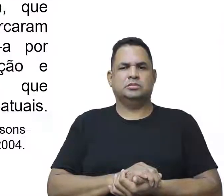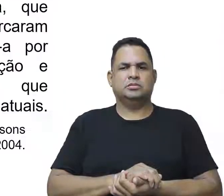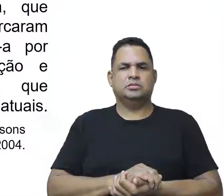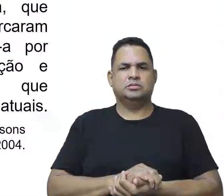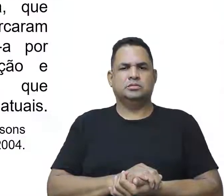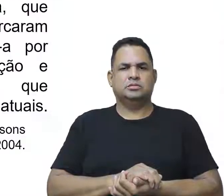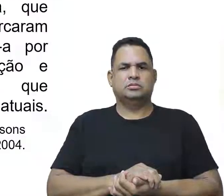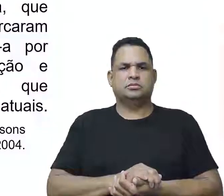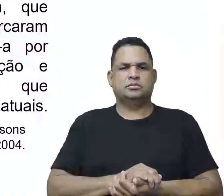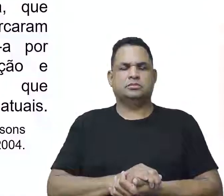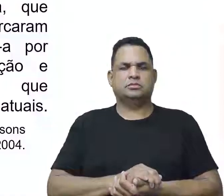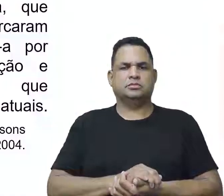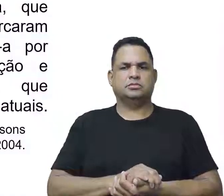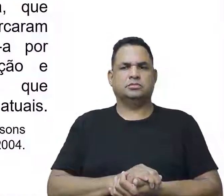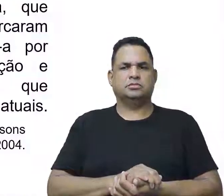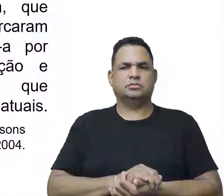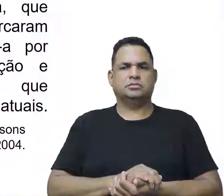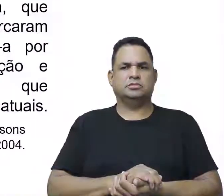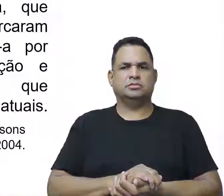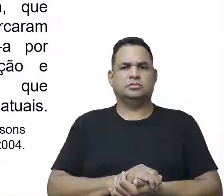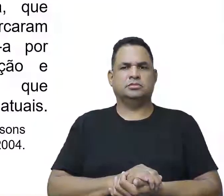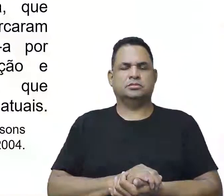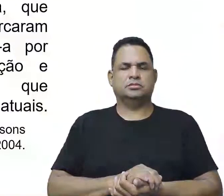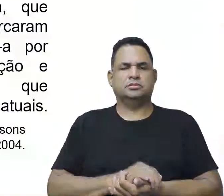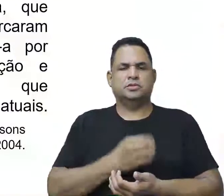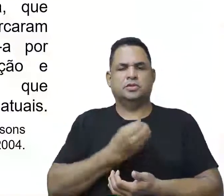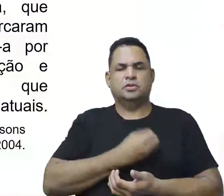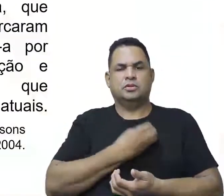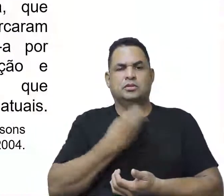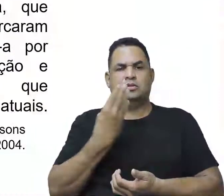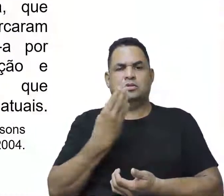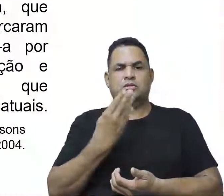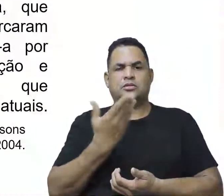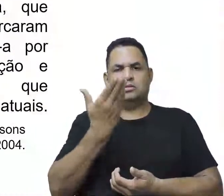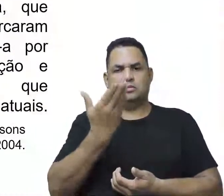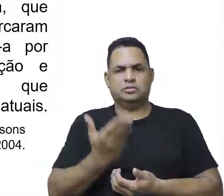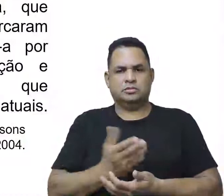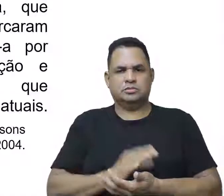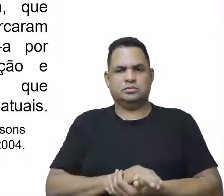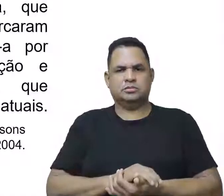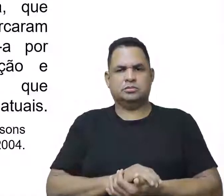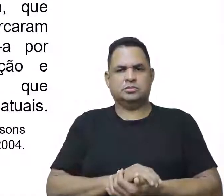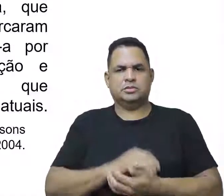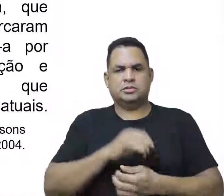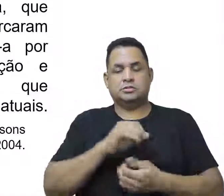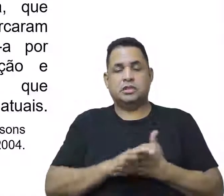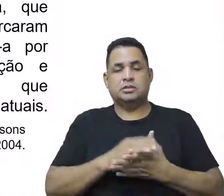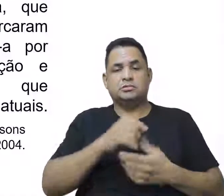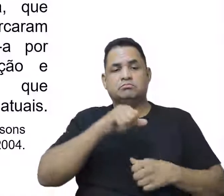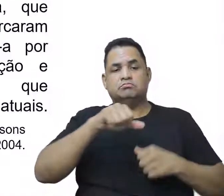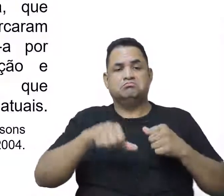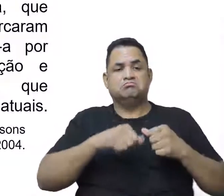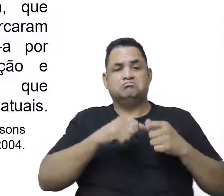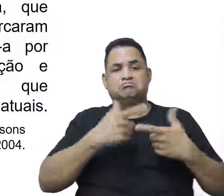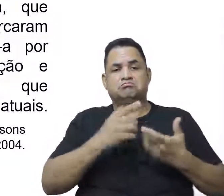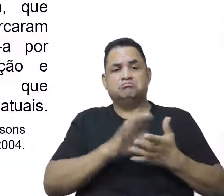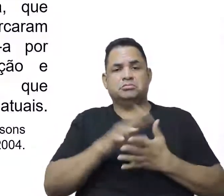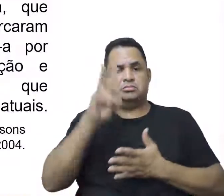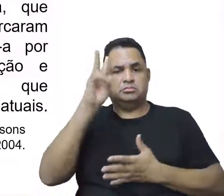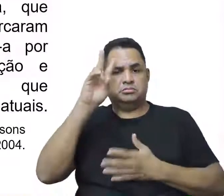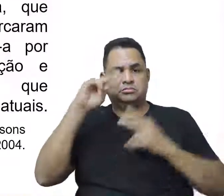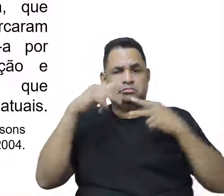essa é a questão correta. A 4. Considerando-se as grandes mudanças que ocorreram na história